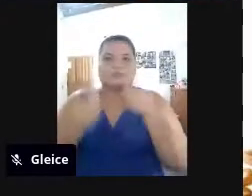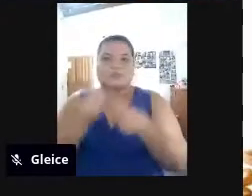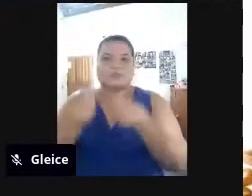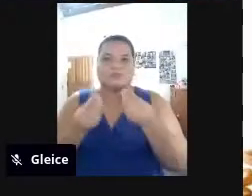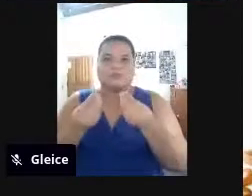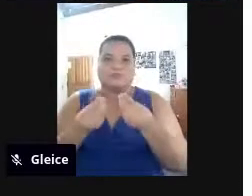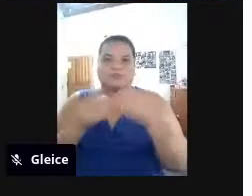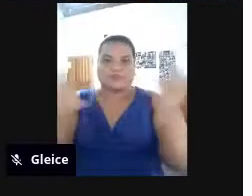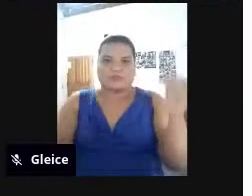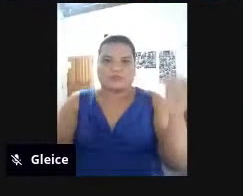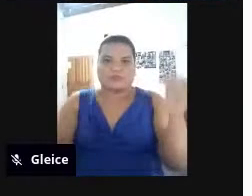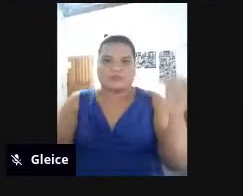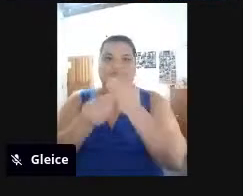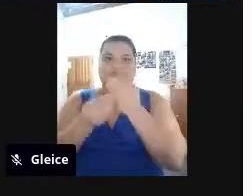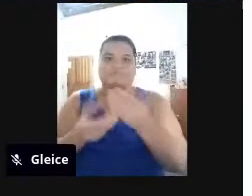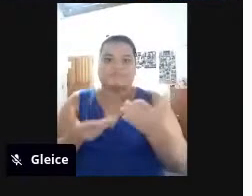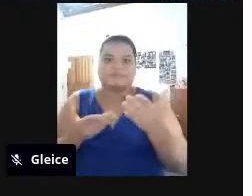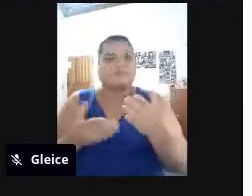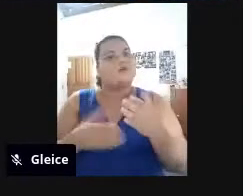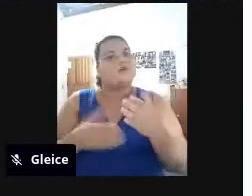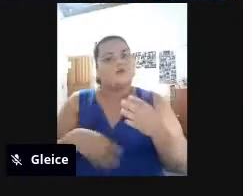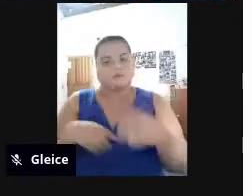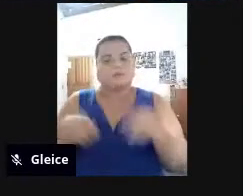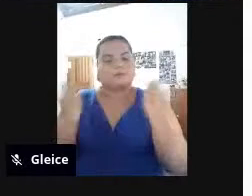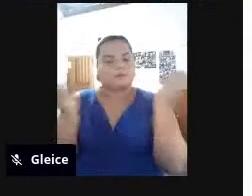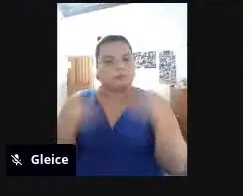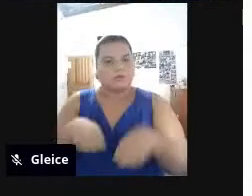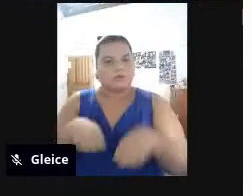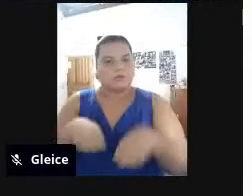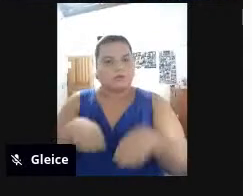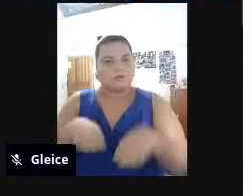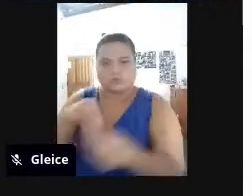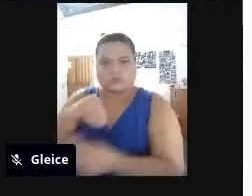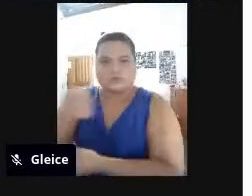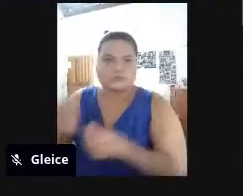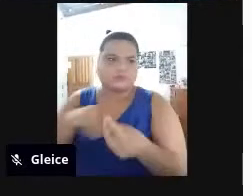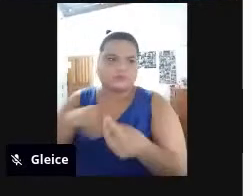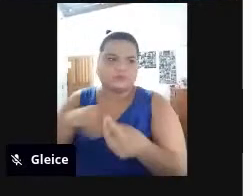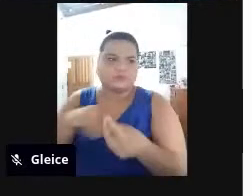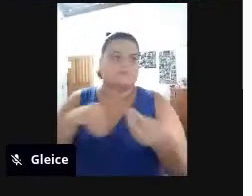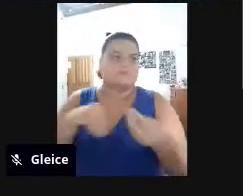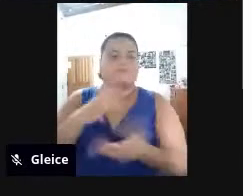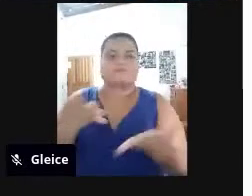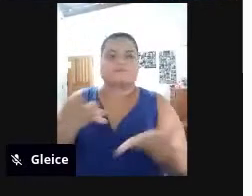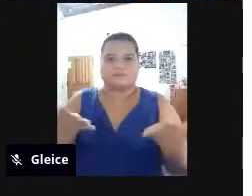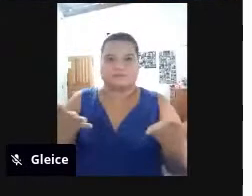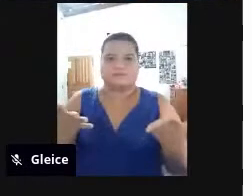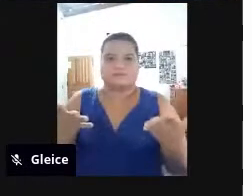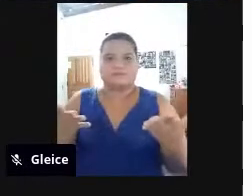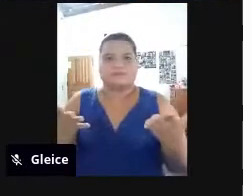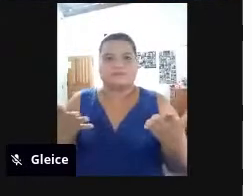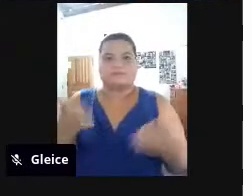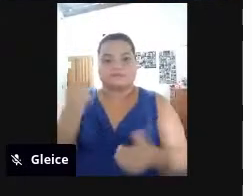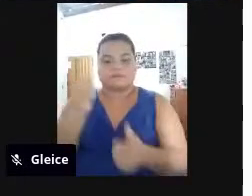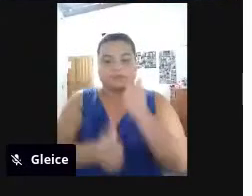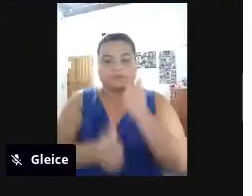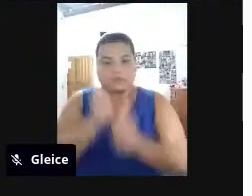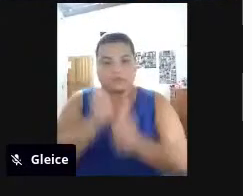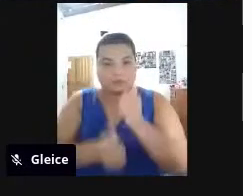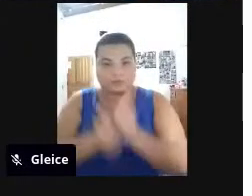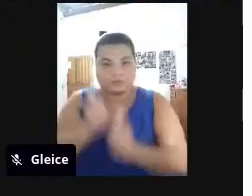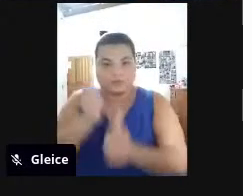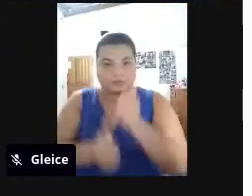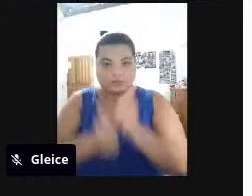fazer? Posso combiná-los. Então, vejam que, aqui, por exemplo, eu trago o arroz integral, a quinoa